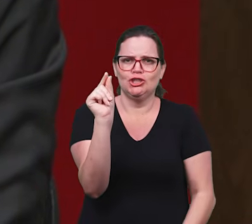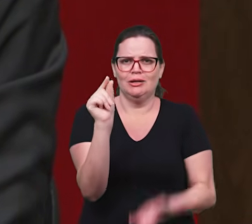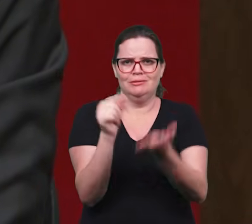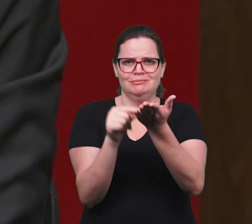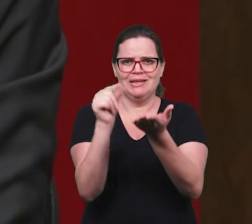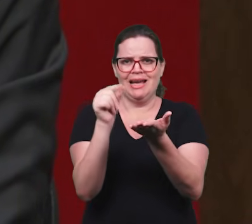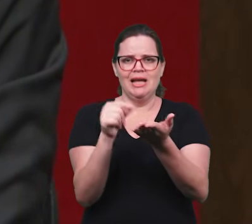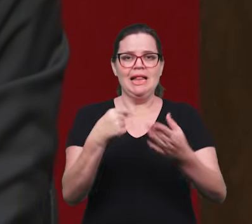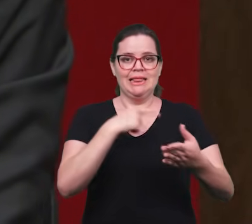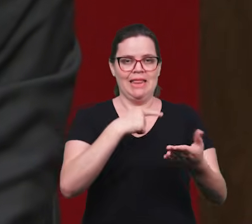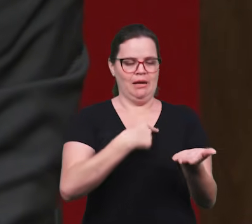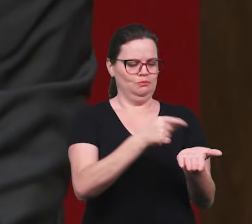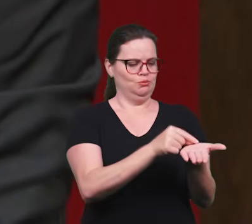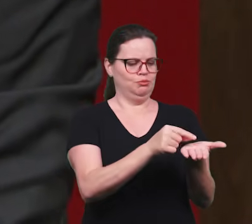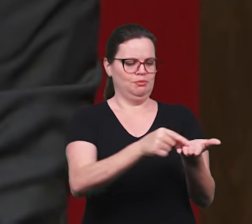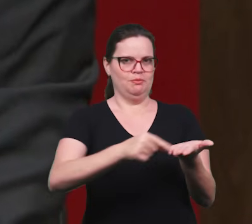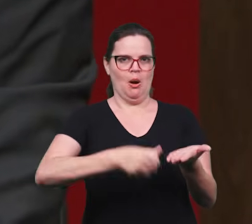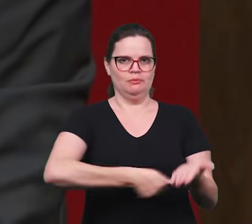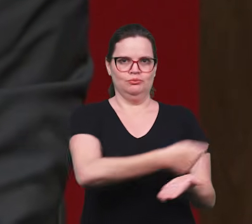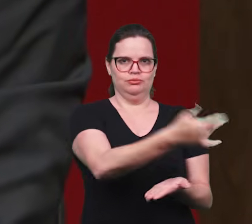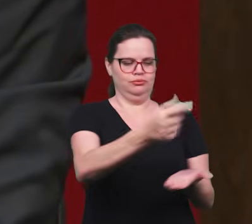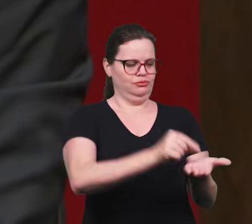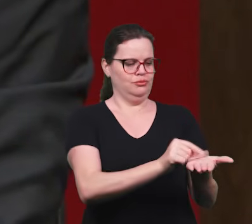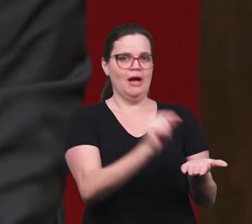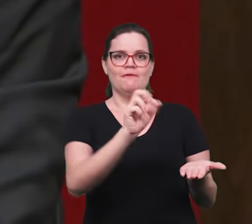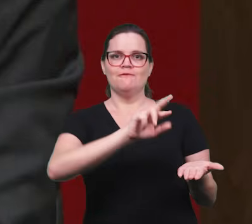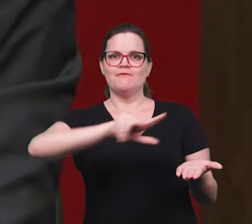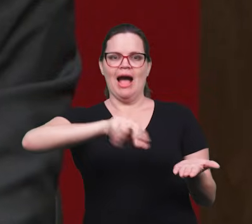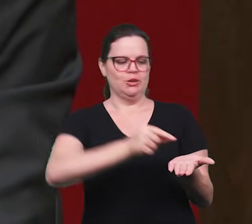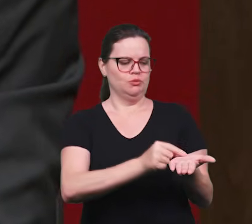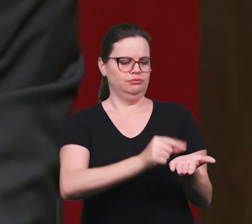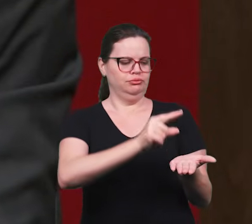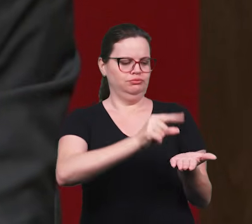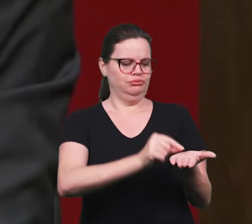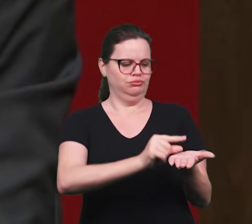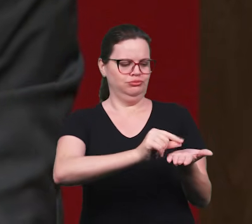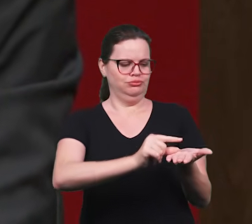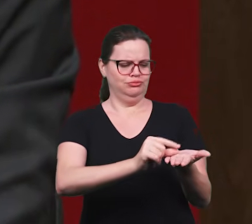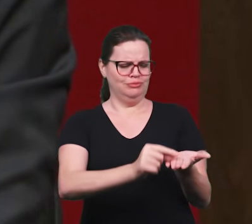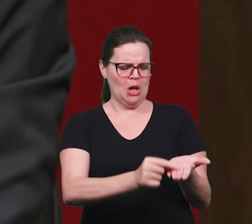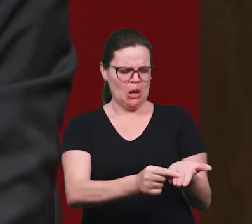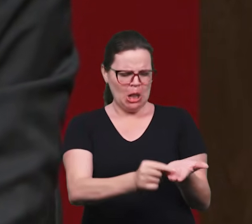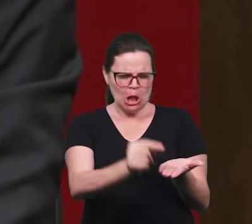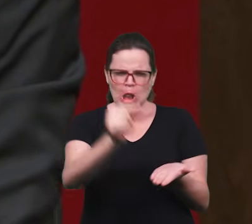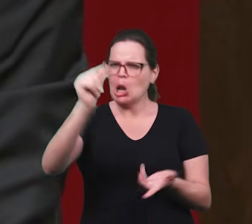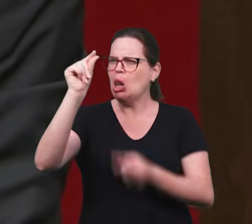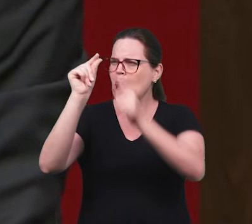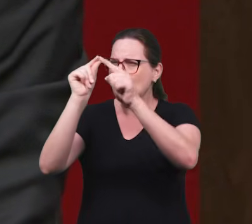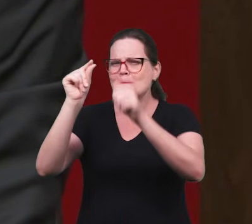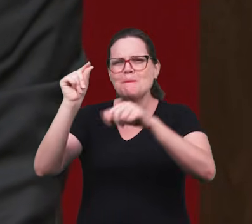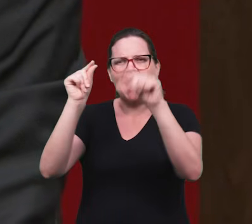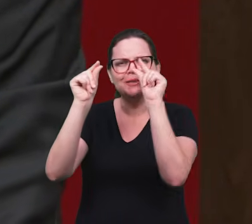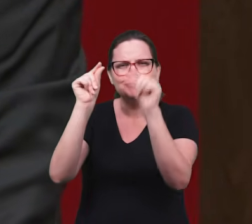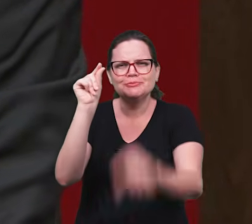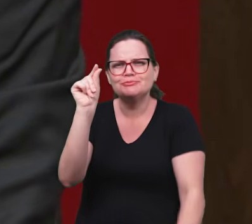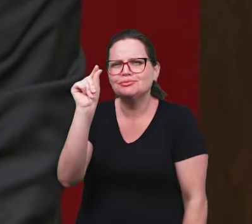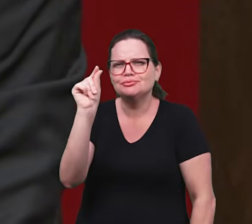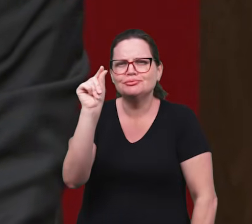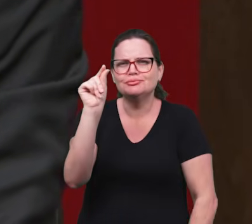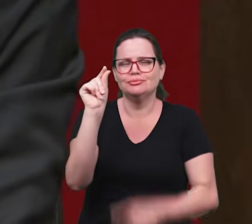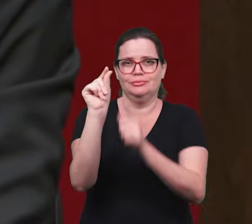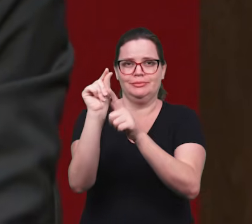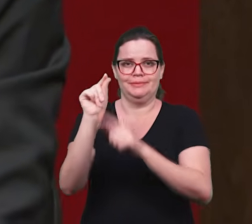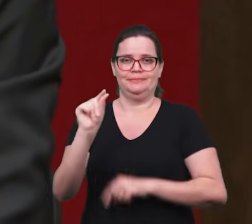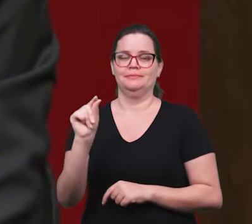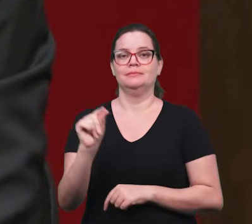pequenininha. Então, a gente percebe, a semente, ela fala da palavra, a gente sabe que, nesse aspecto aqui